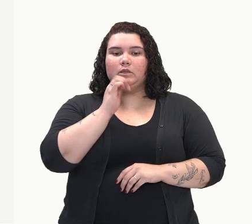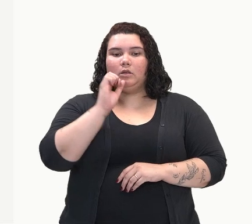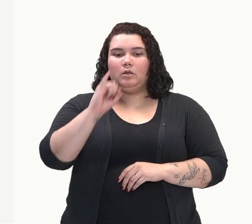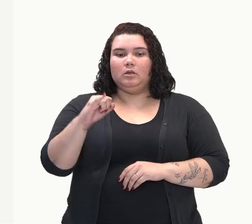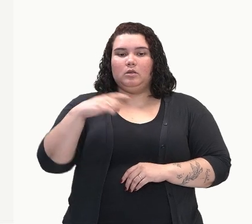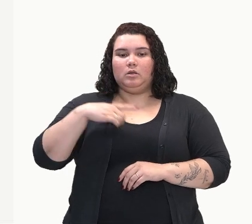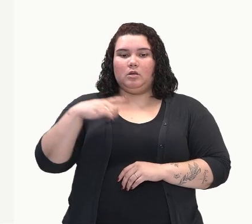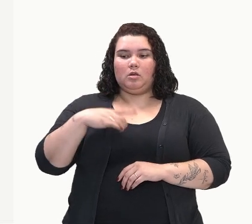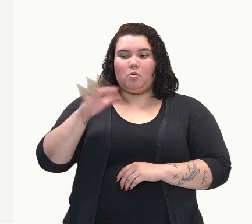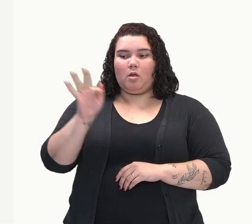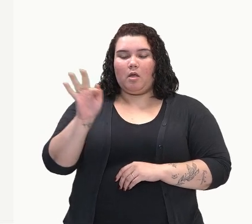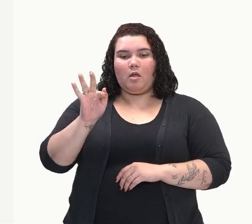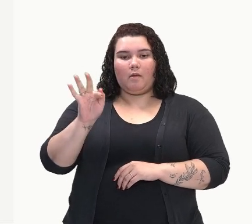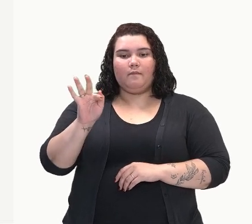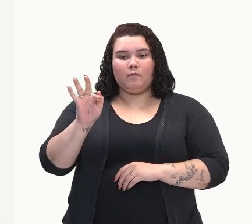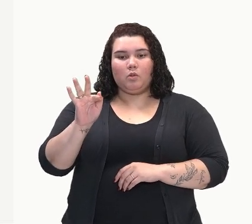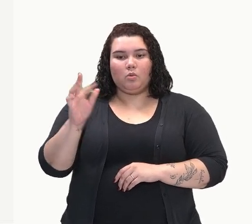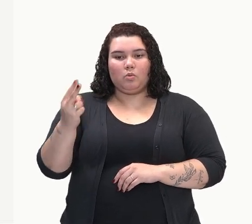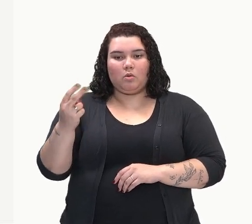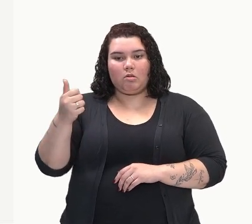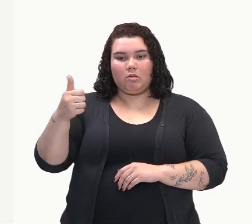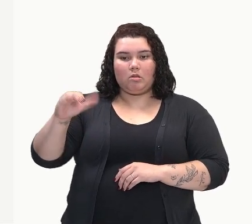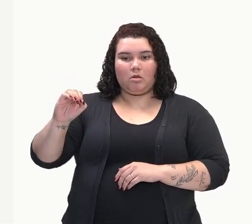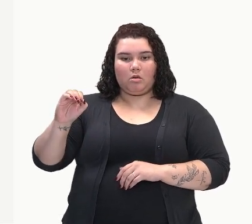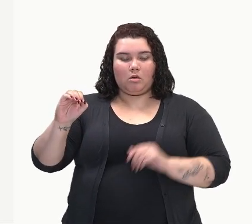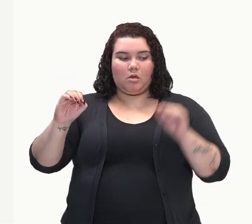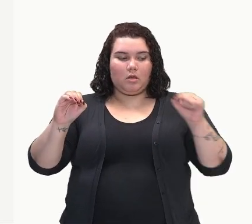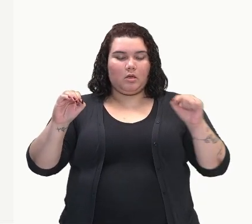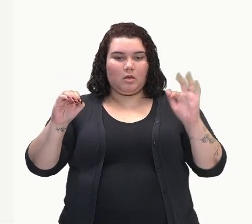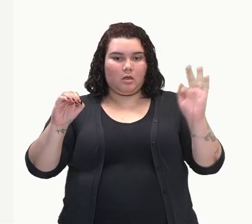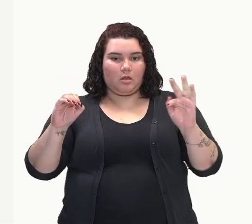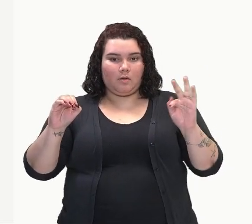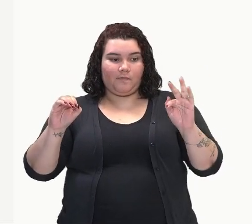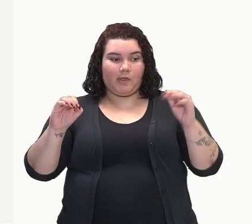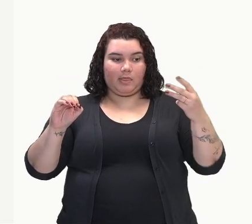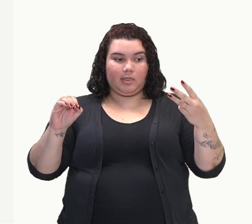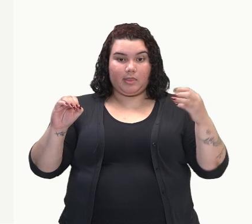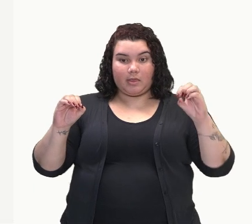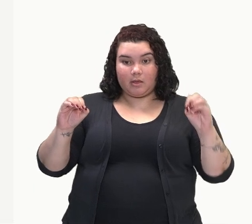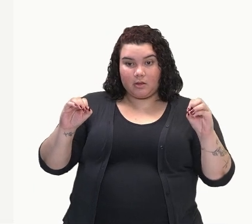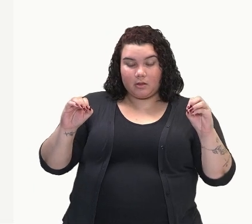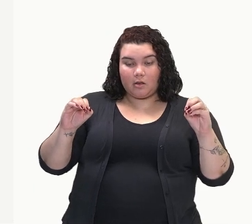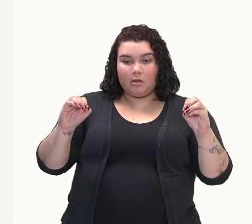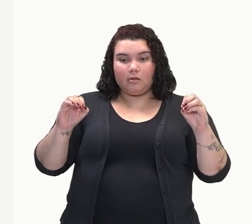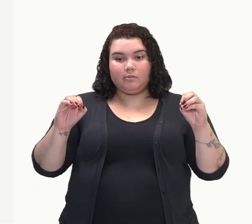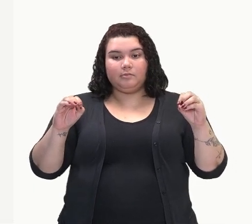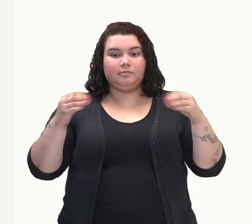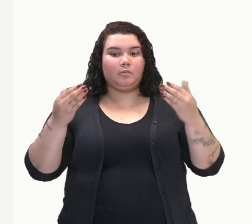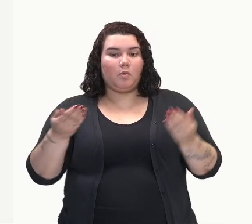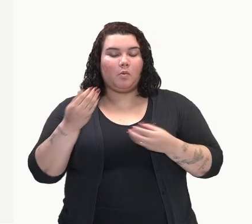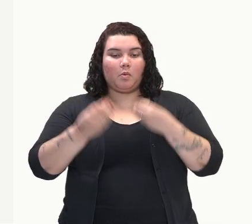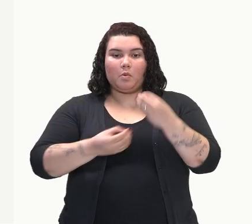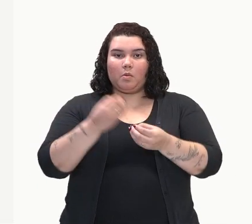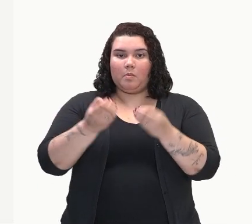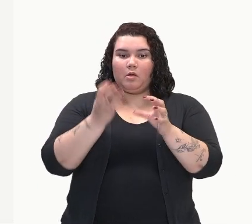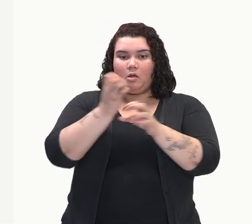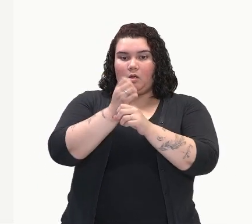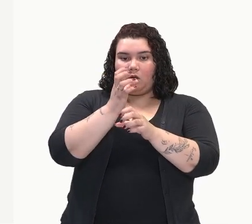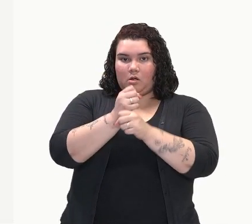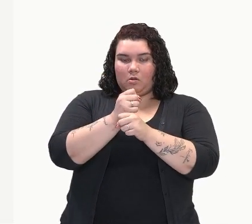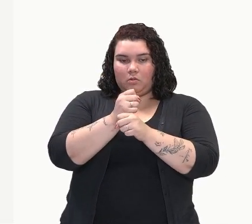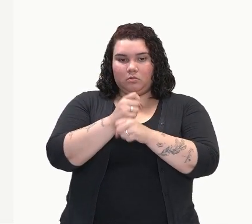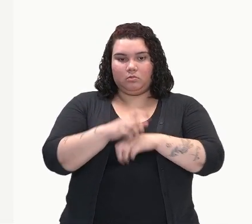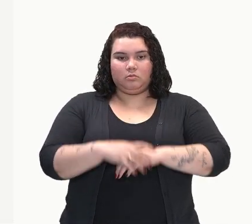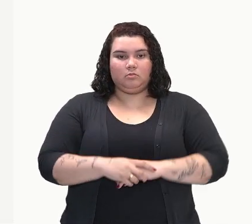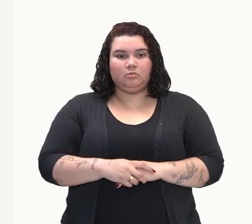aqui que seja 10 e eu tiver uma força aqui que seja 30, como é que eu vou calcular a força resultante